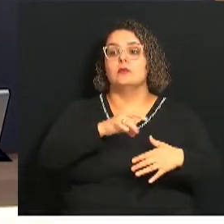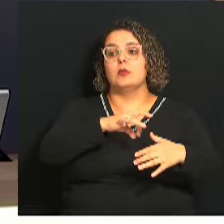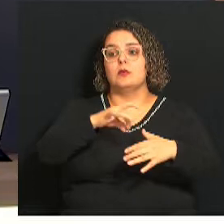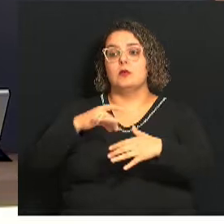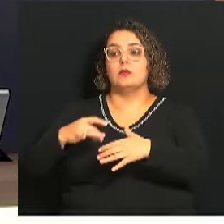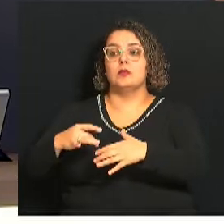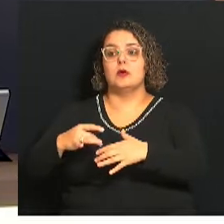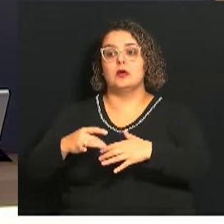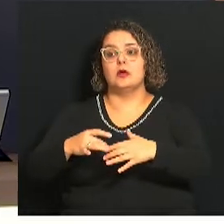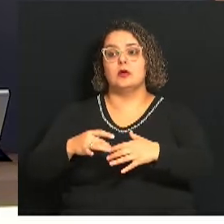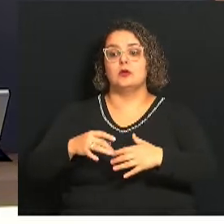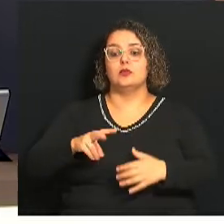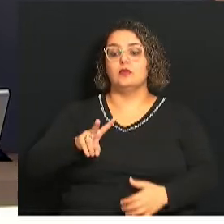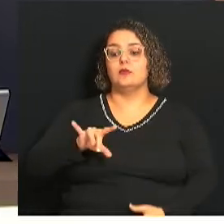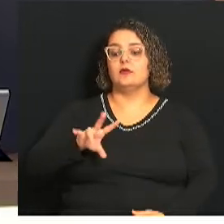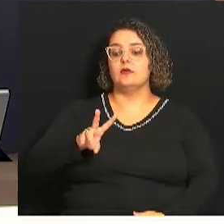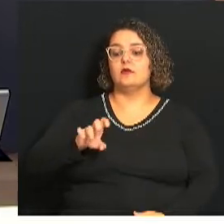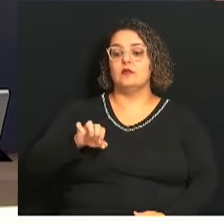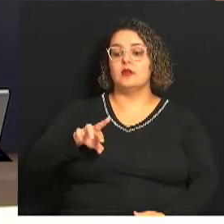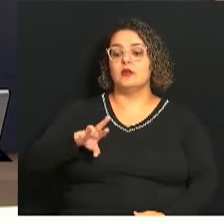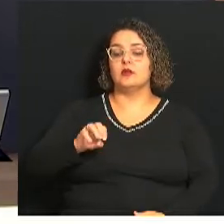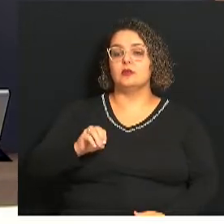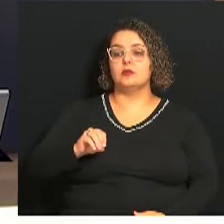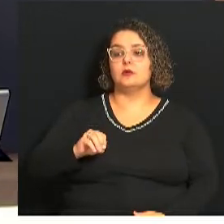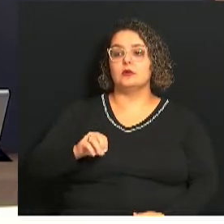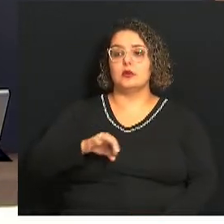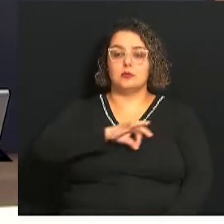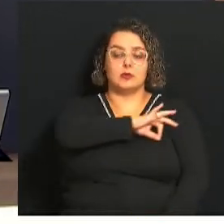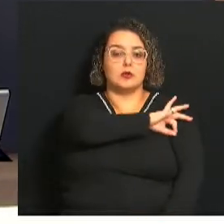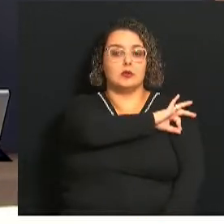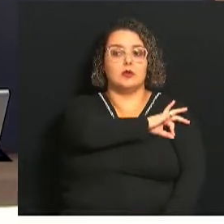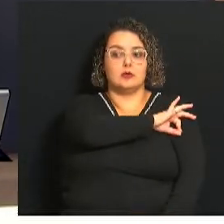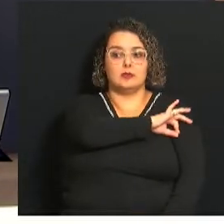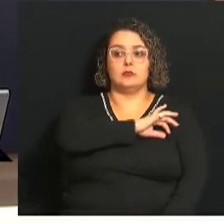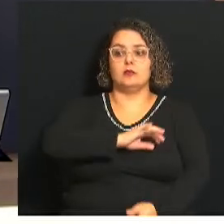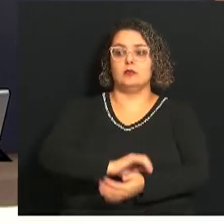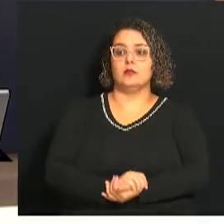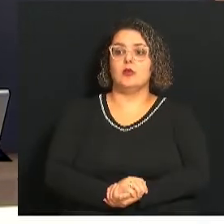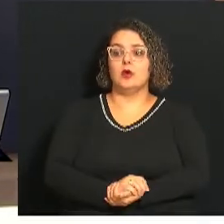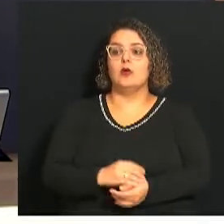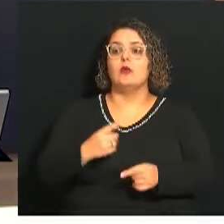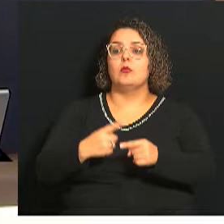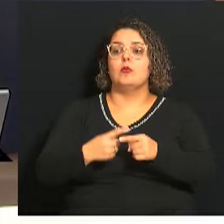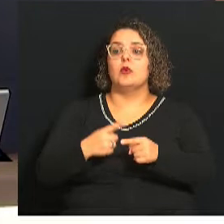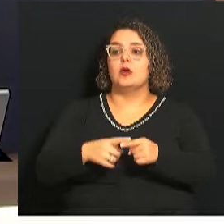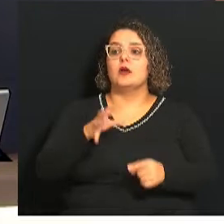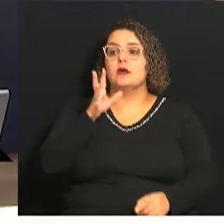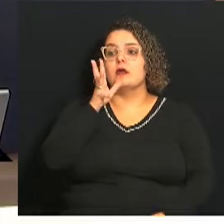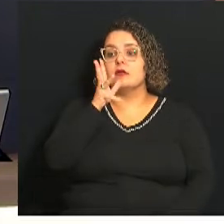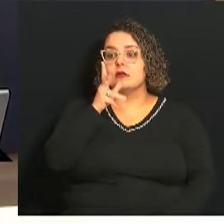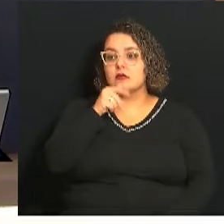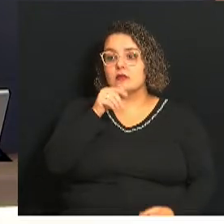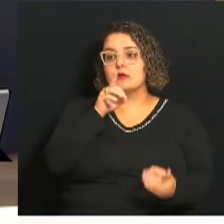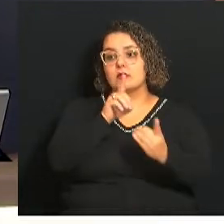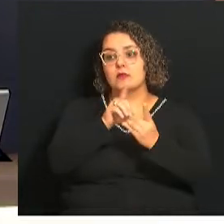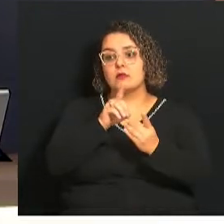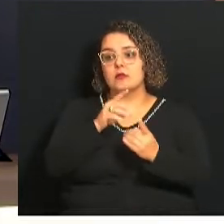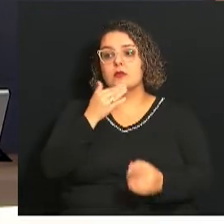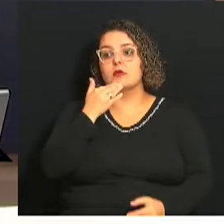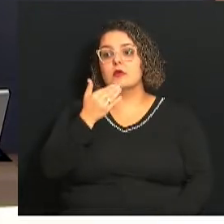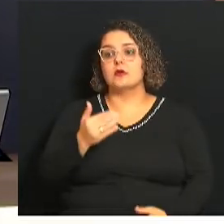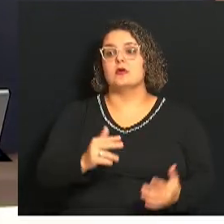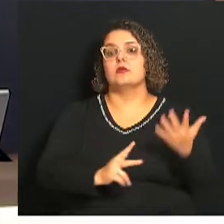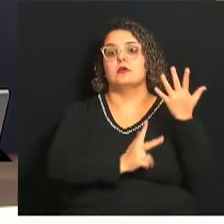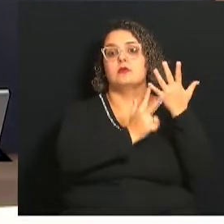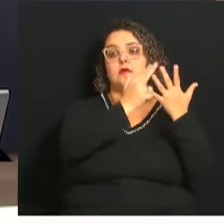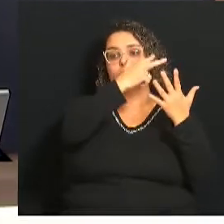da prefeitura? Por que demora tanto para atender uma solicitação de poda feita